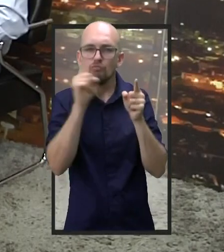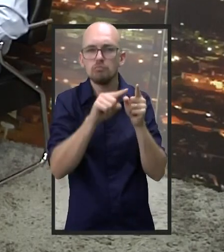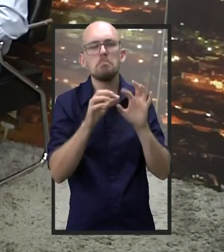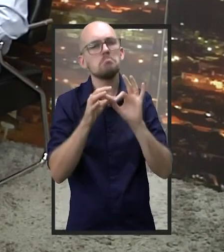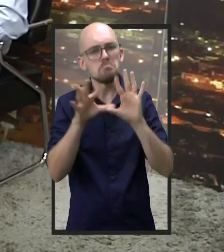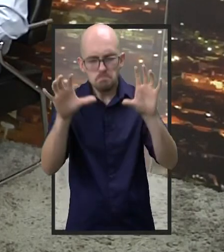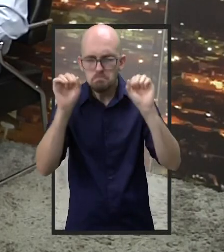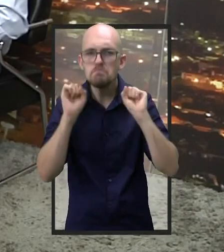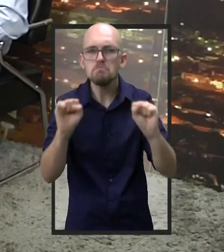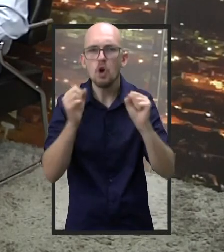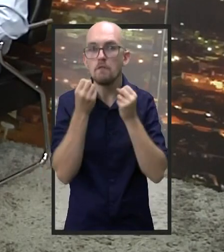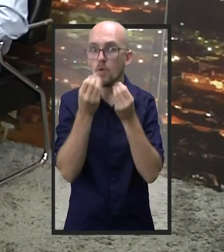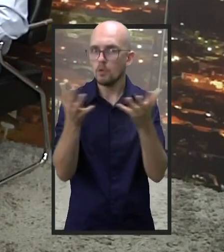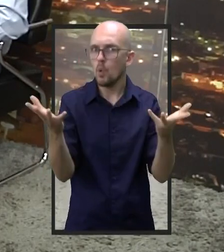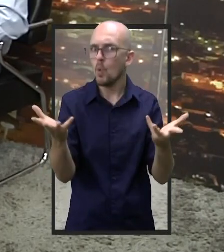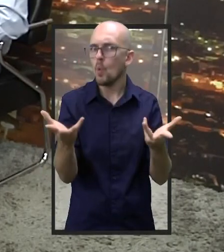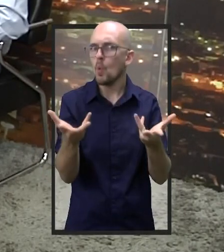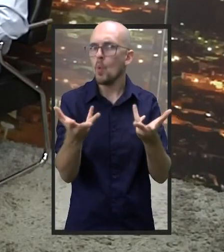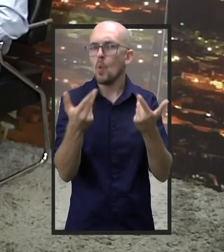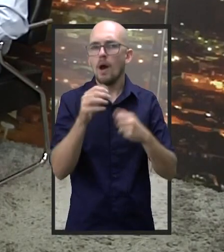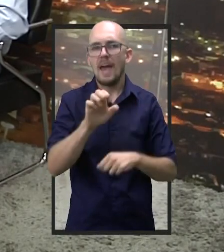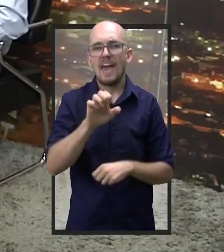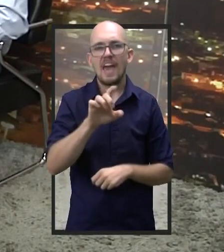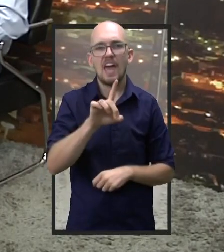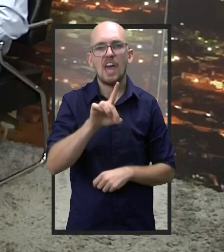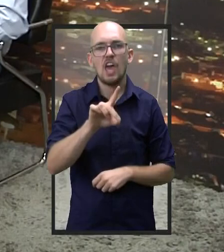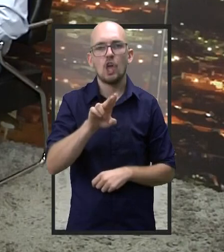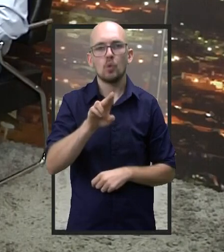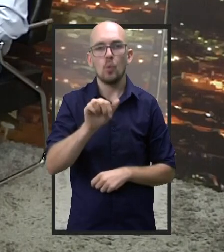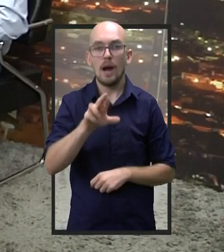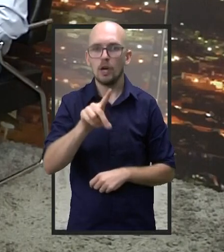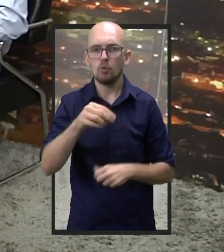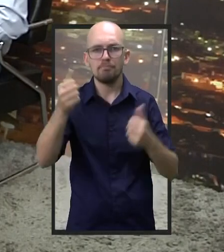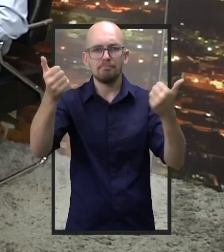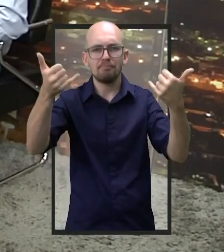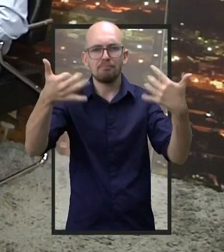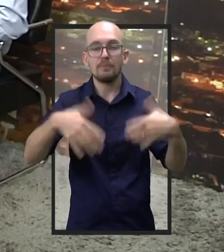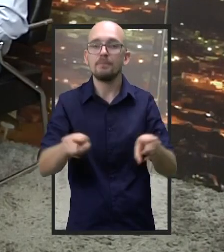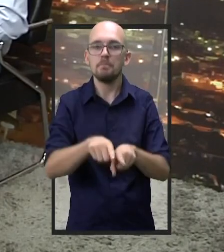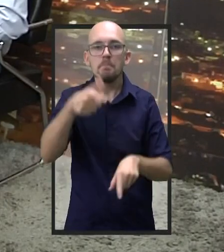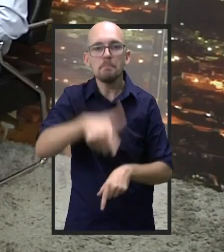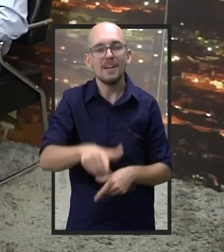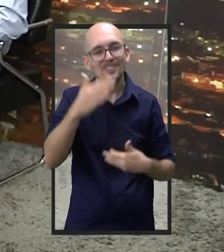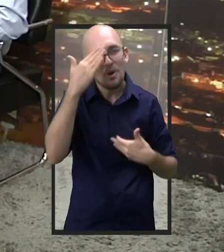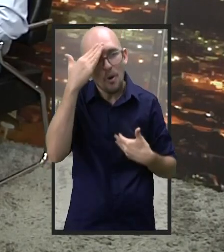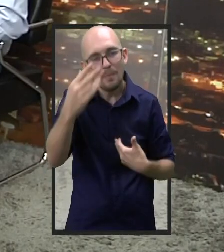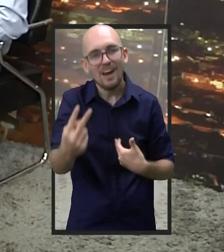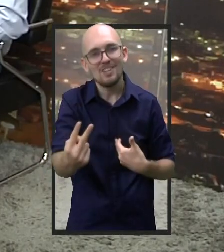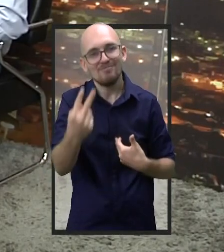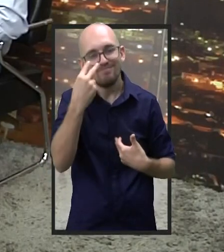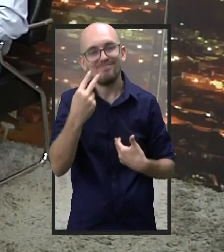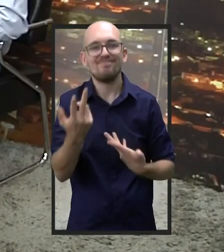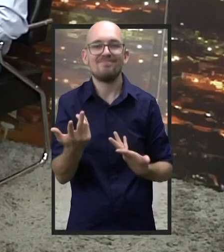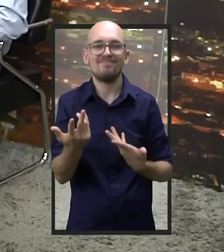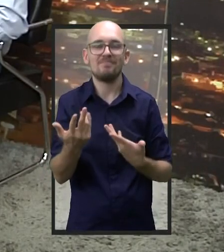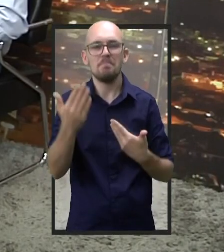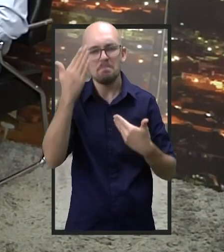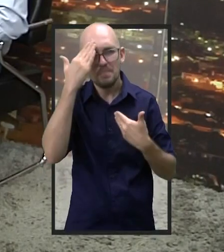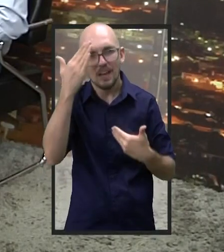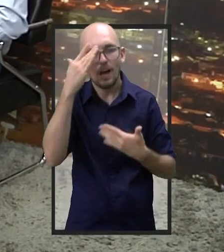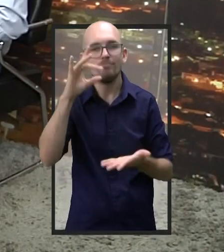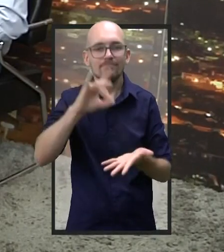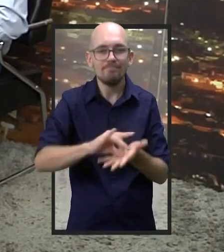importantíssimas, valiosas que o nosso Eduardo Romão nos trouxe. E agradeço mais uma vez a sua audiência. Muito obrigado por nos